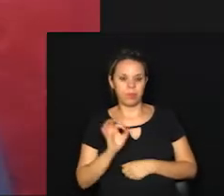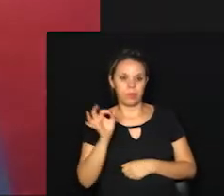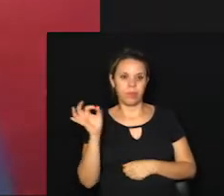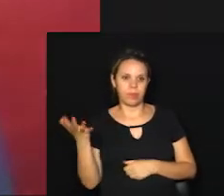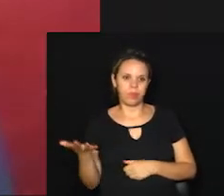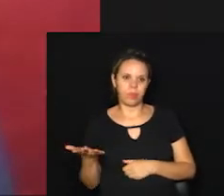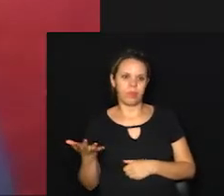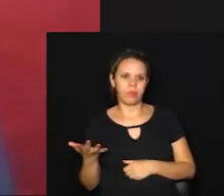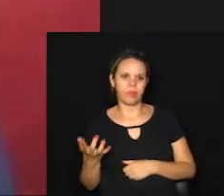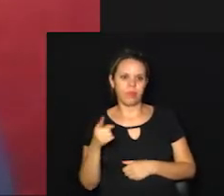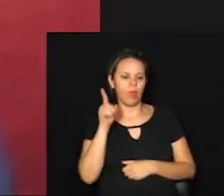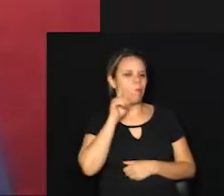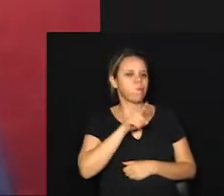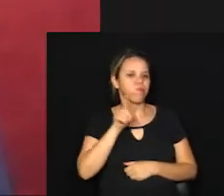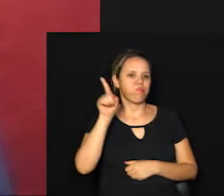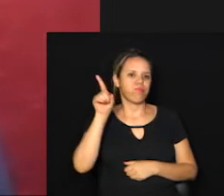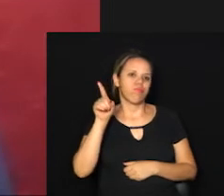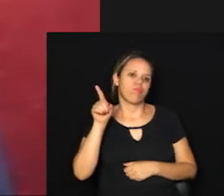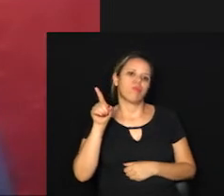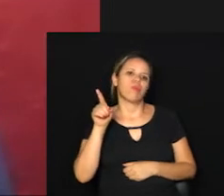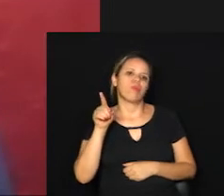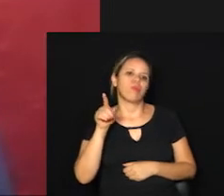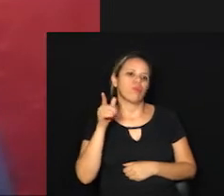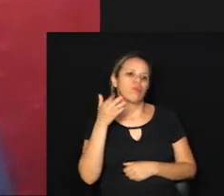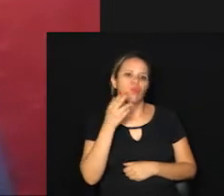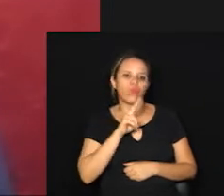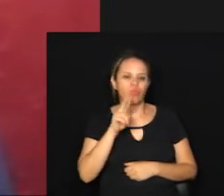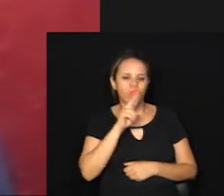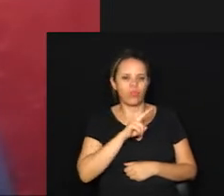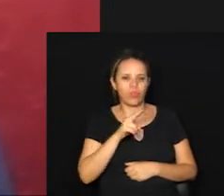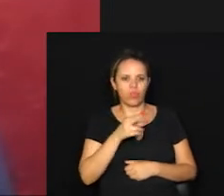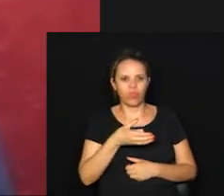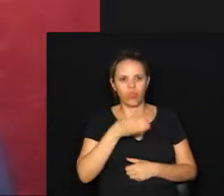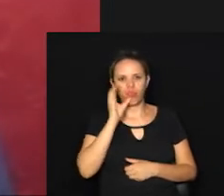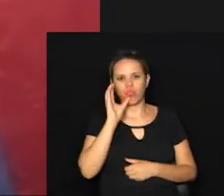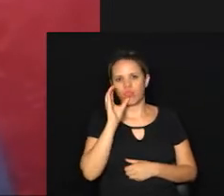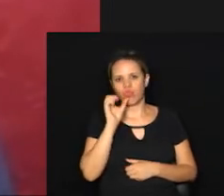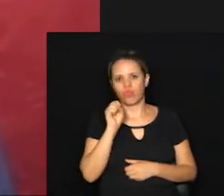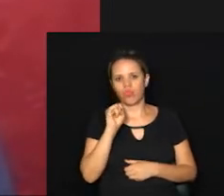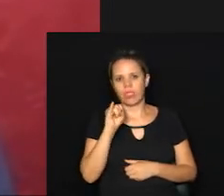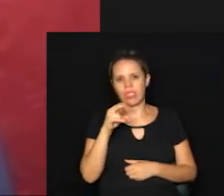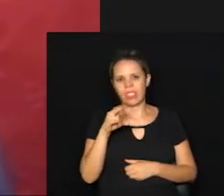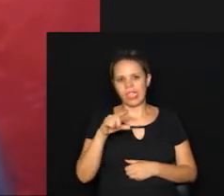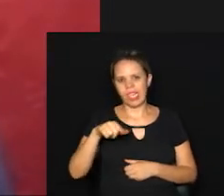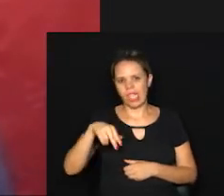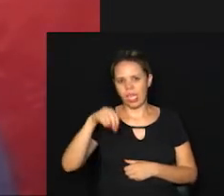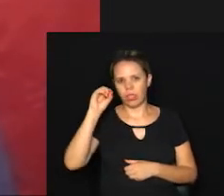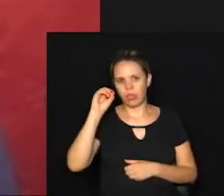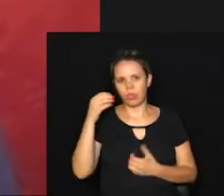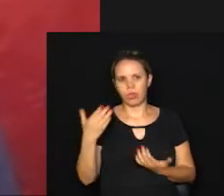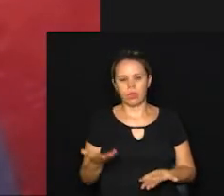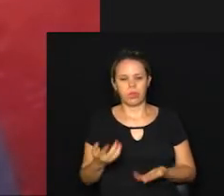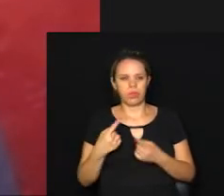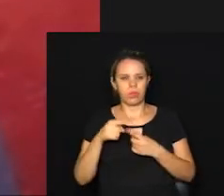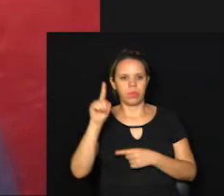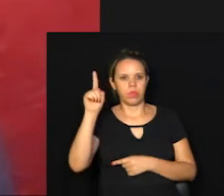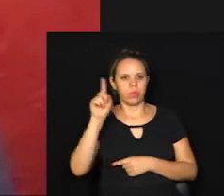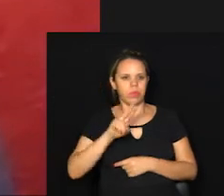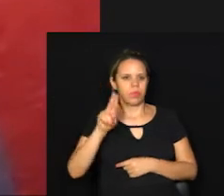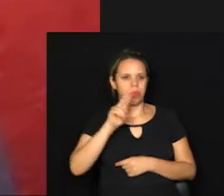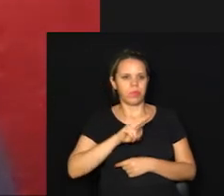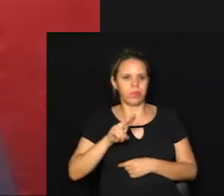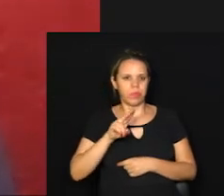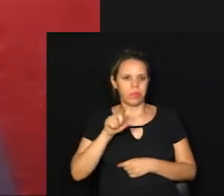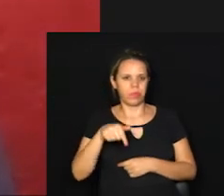Exato. Lá nos Estados Unidos, eles consomem bastante com o limão siciliano, né? Porque lá para eles,